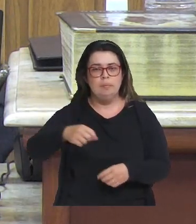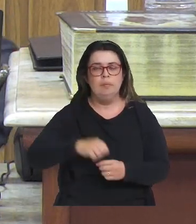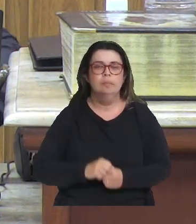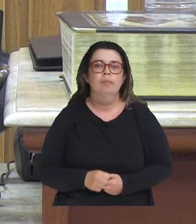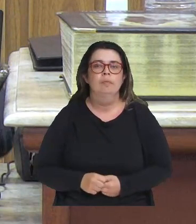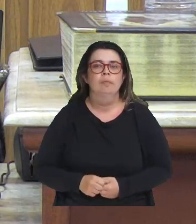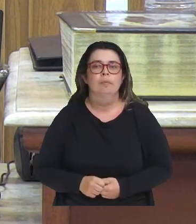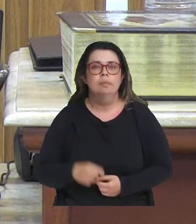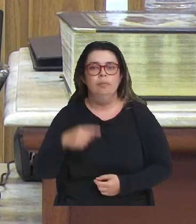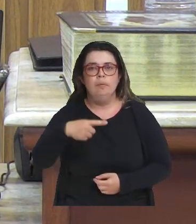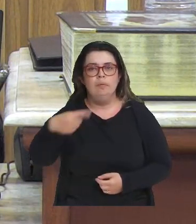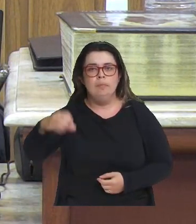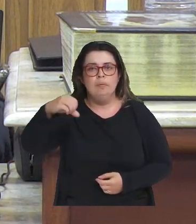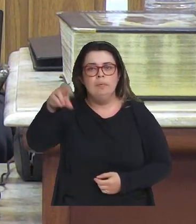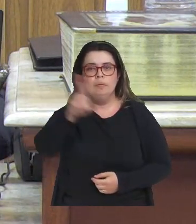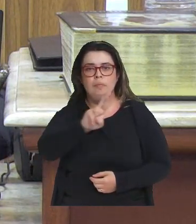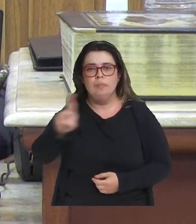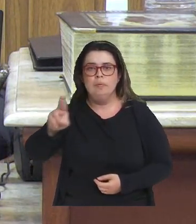R$ 178.619,61.